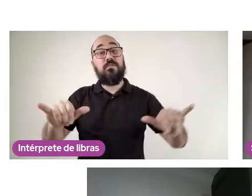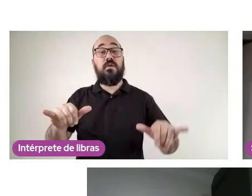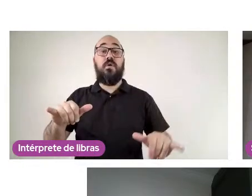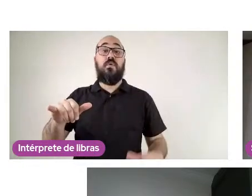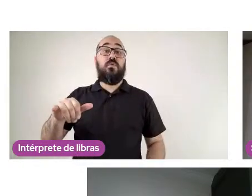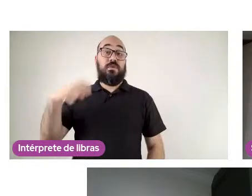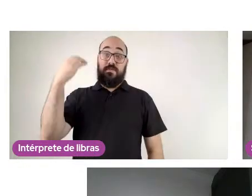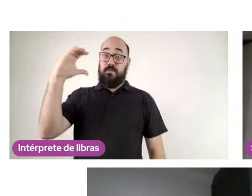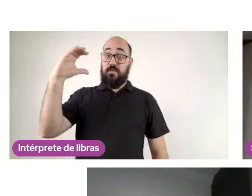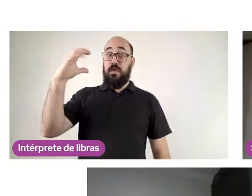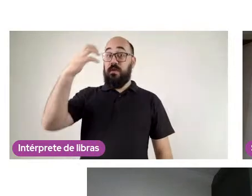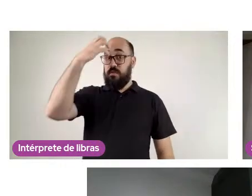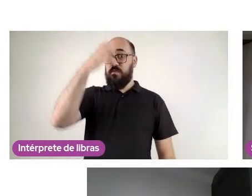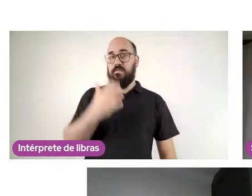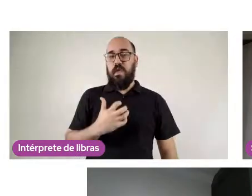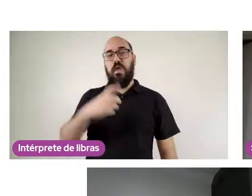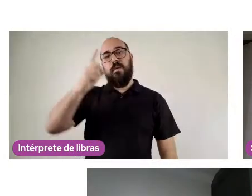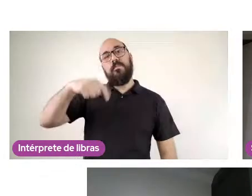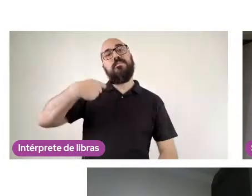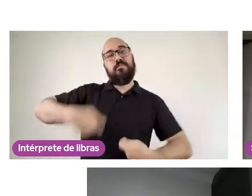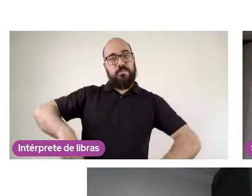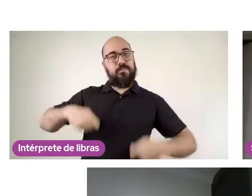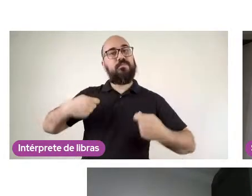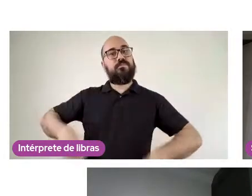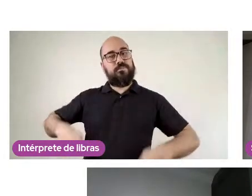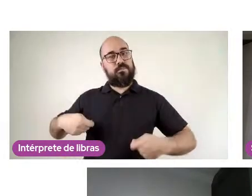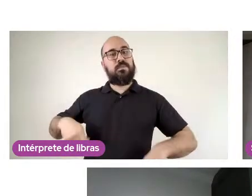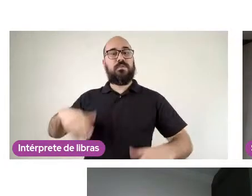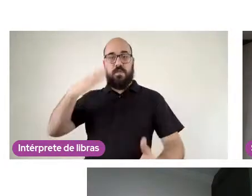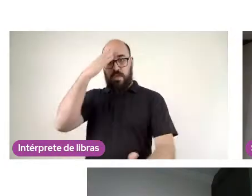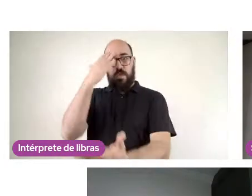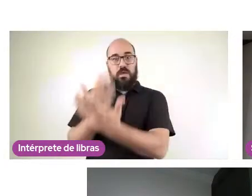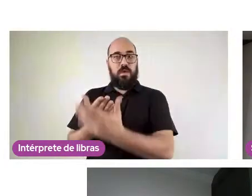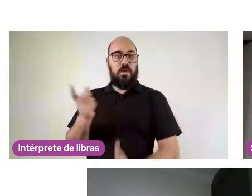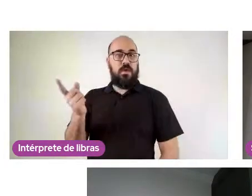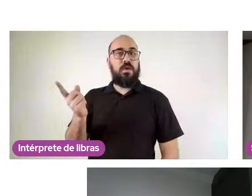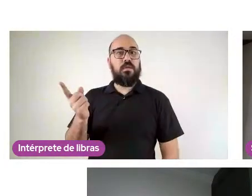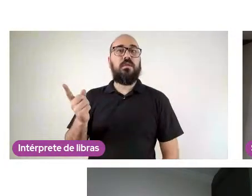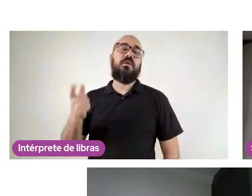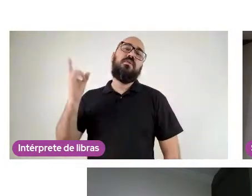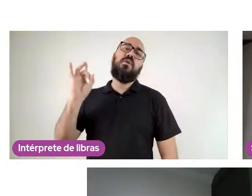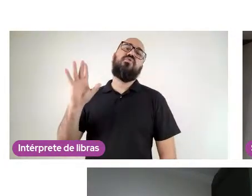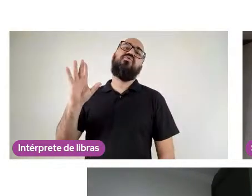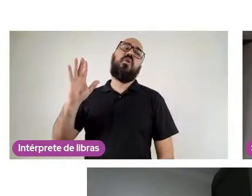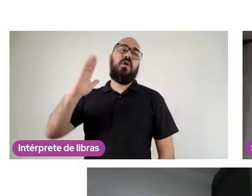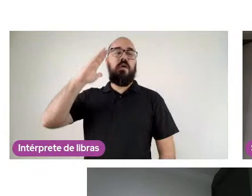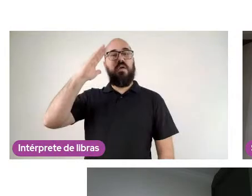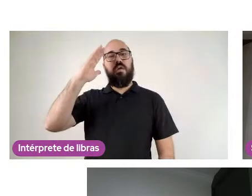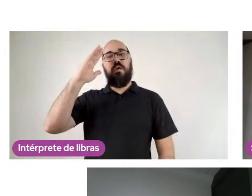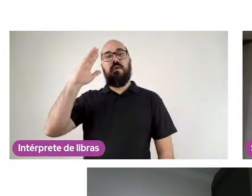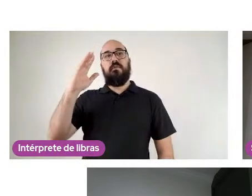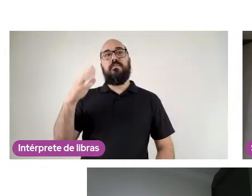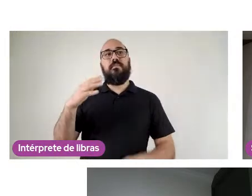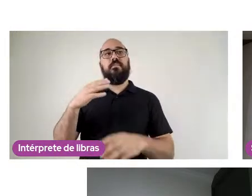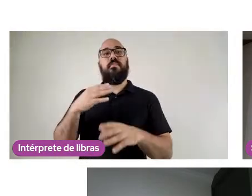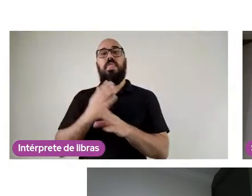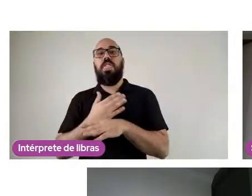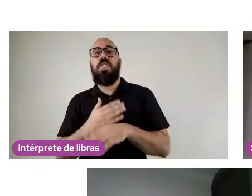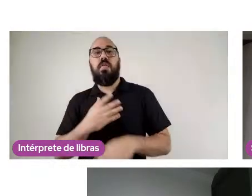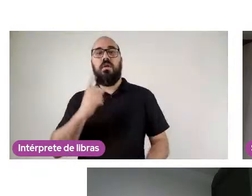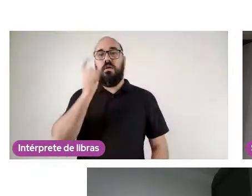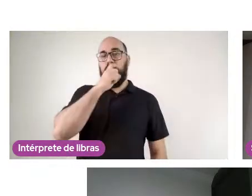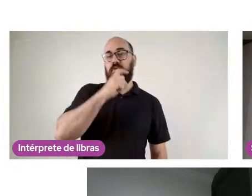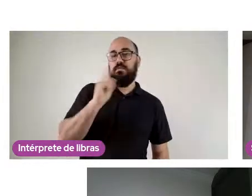é crível, é para acreditar, não é trabalhar a credibilidade. Então, eu acho que tem um trabalho por